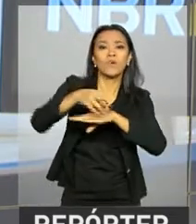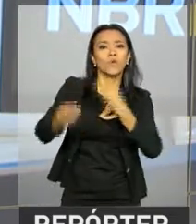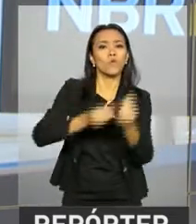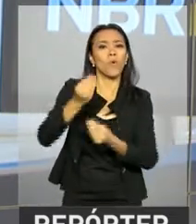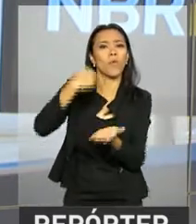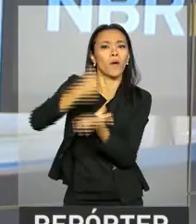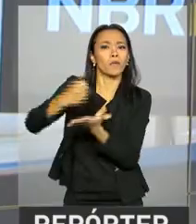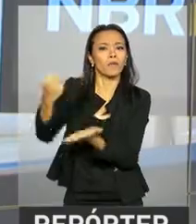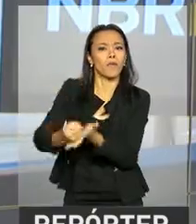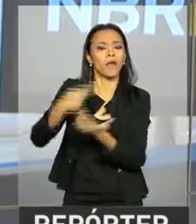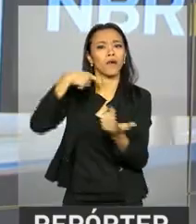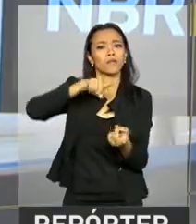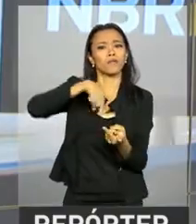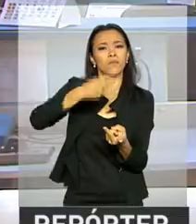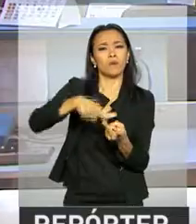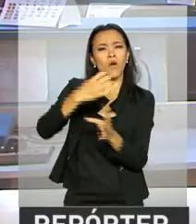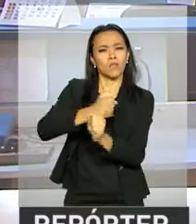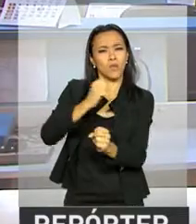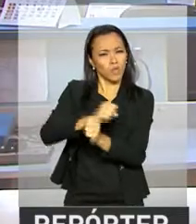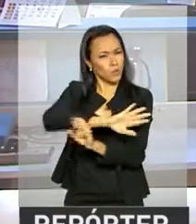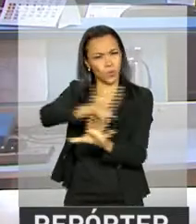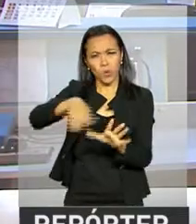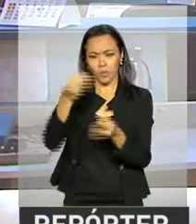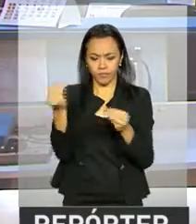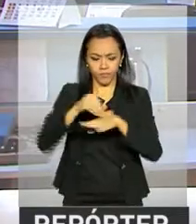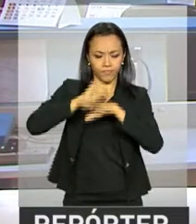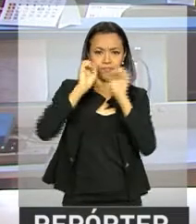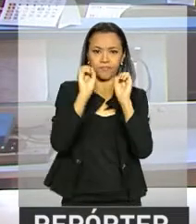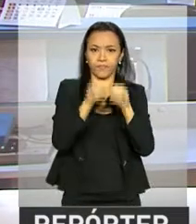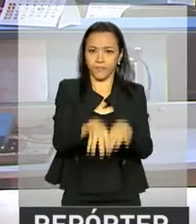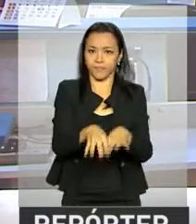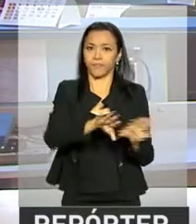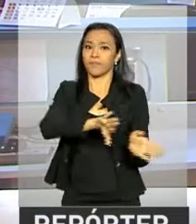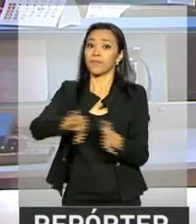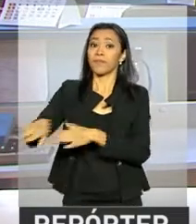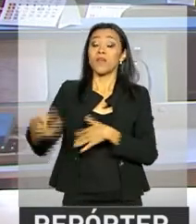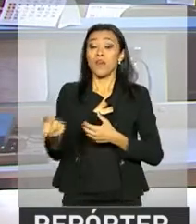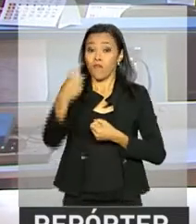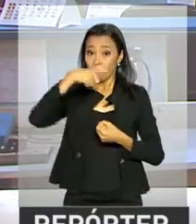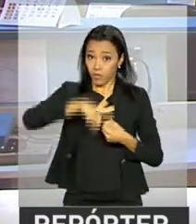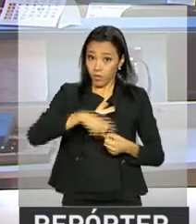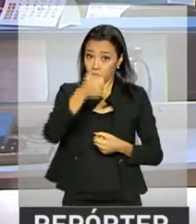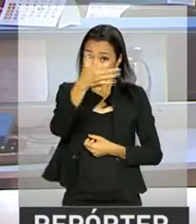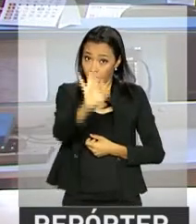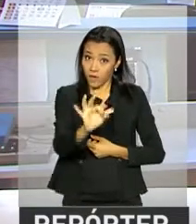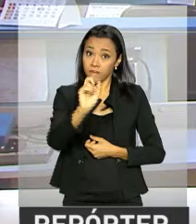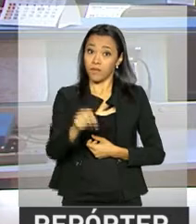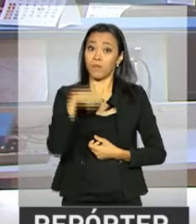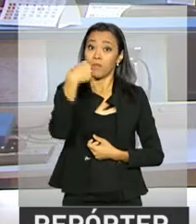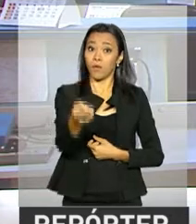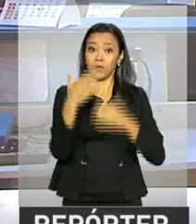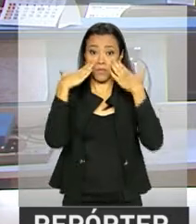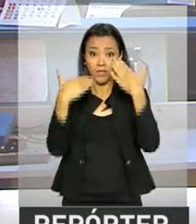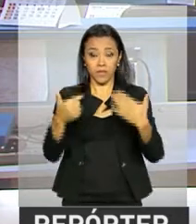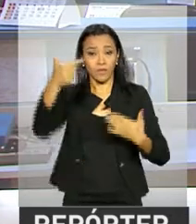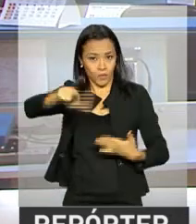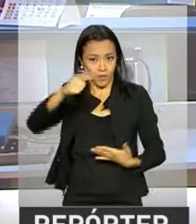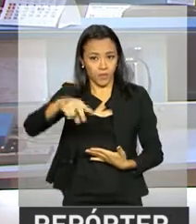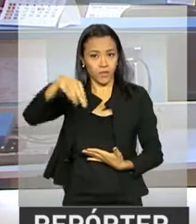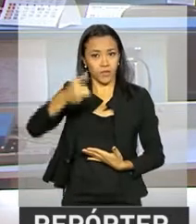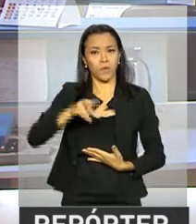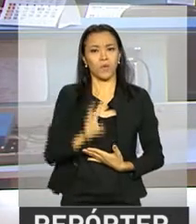contratos e orçamentos nós ficamos por aqui voltamos às 10 da manhã na próxima edição do repórter nbr